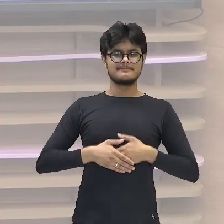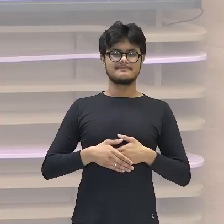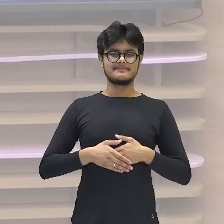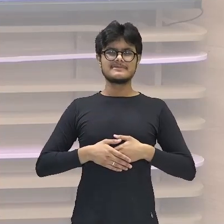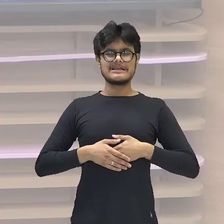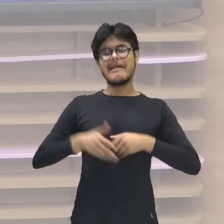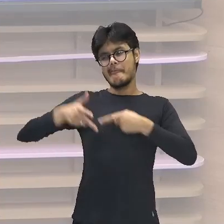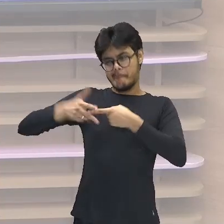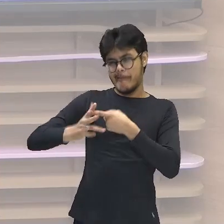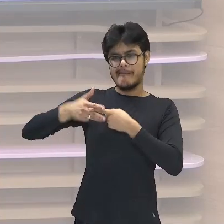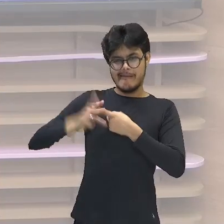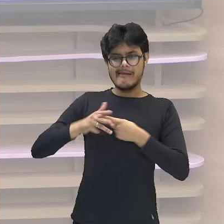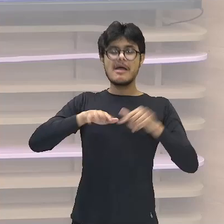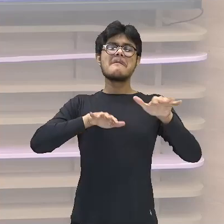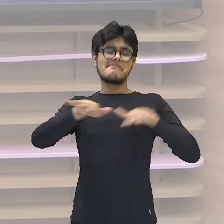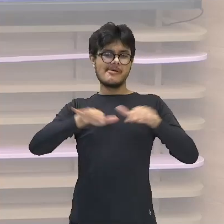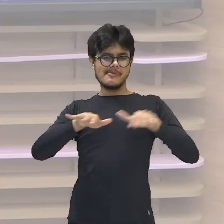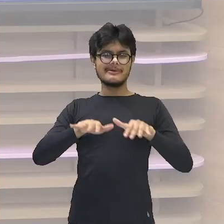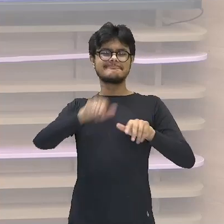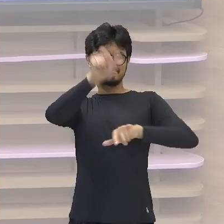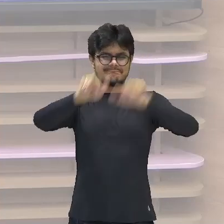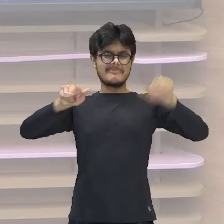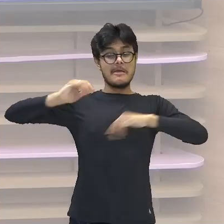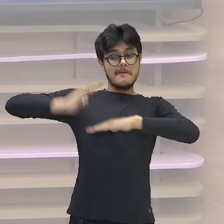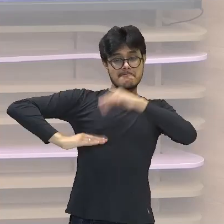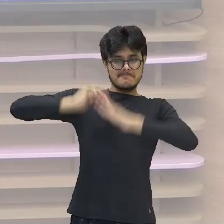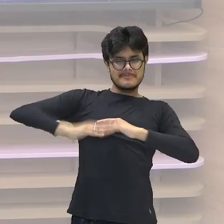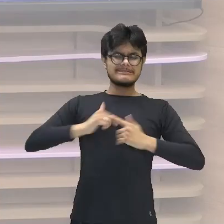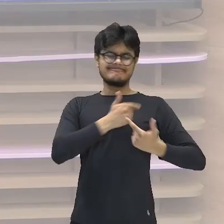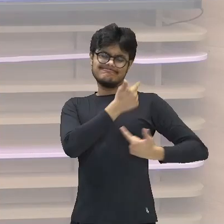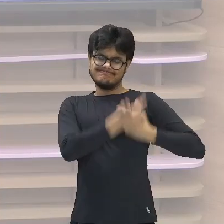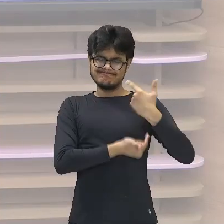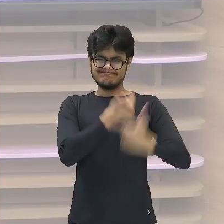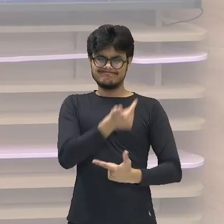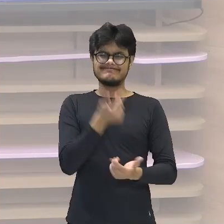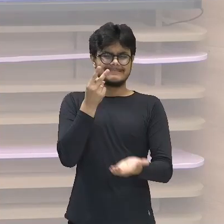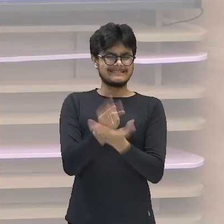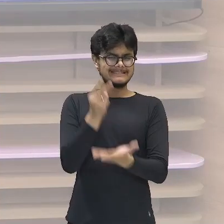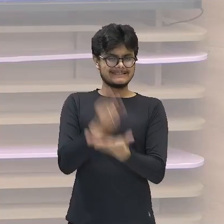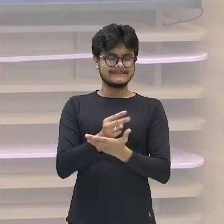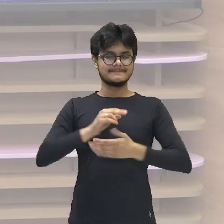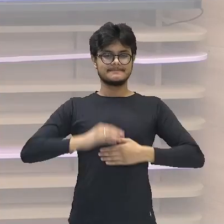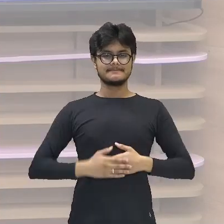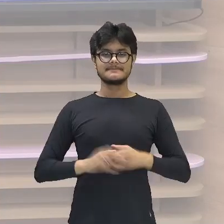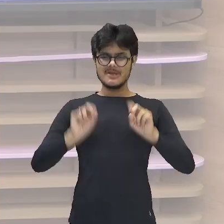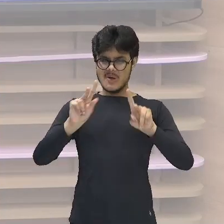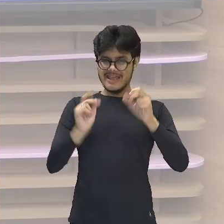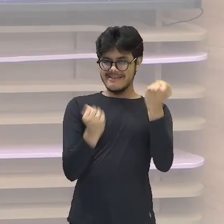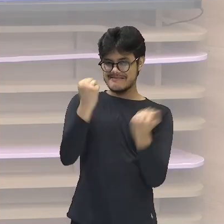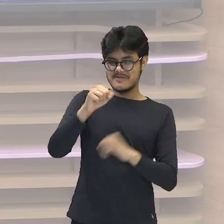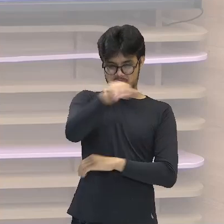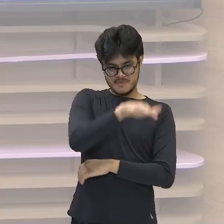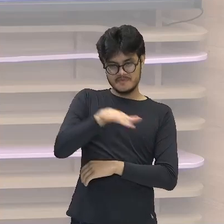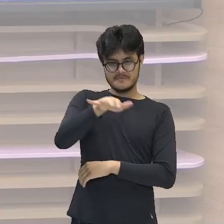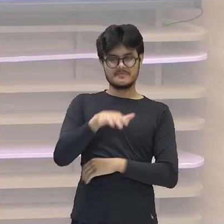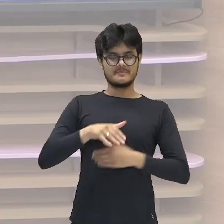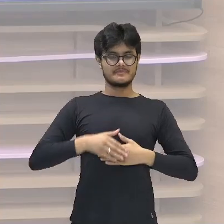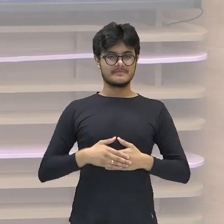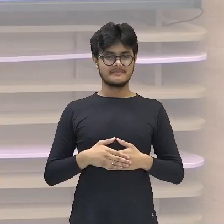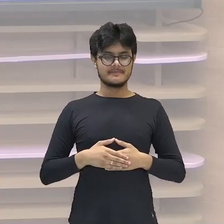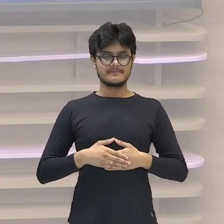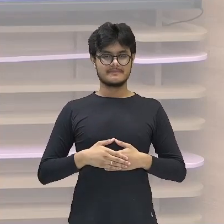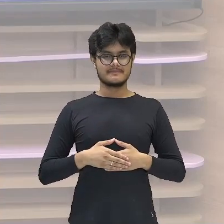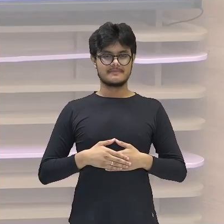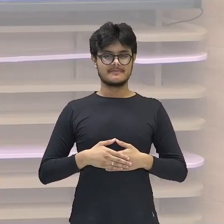repetitivos, né, que os operários, eles acabavam fazendo, né, nas indústrias. E aí a gente vai dar uma